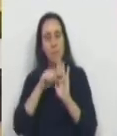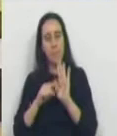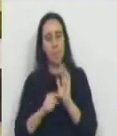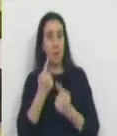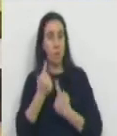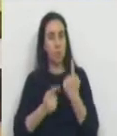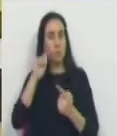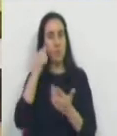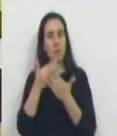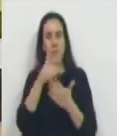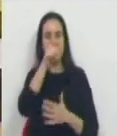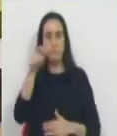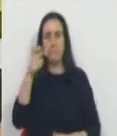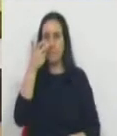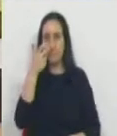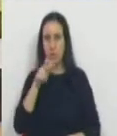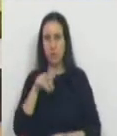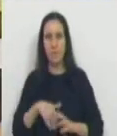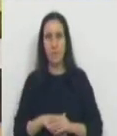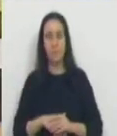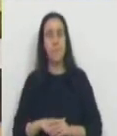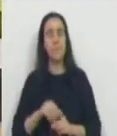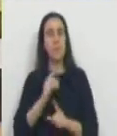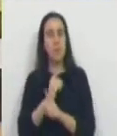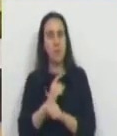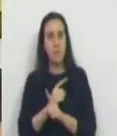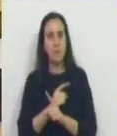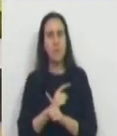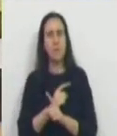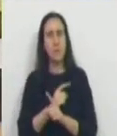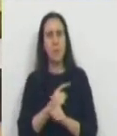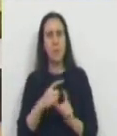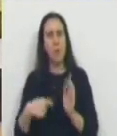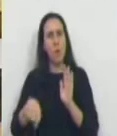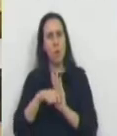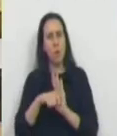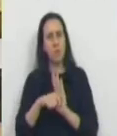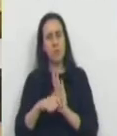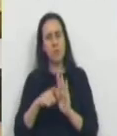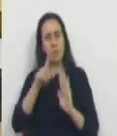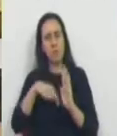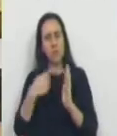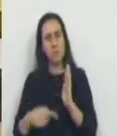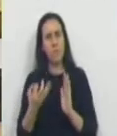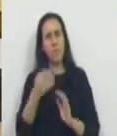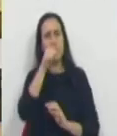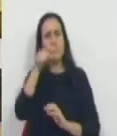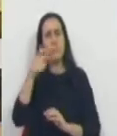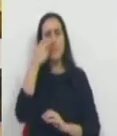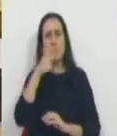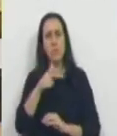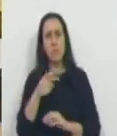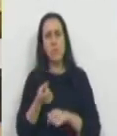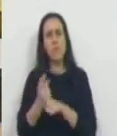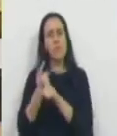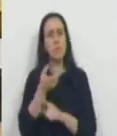que penalizavam os pensionistas. Foi a anulação de algumas das maldades que foram feitas aos pensionistas pelo PSD e